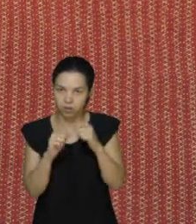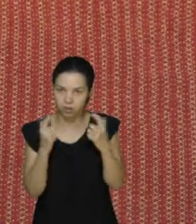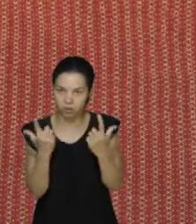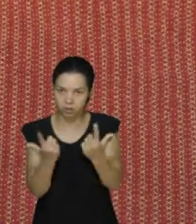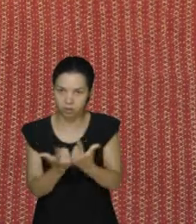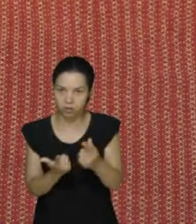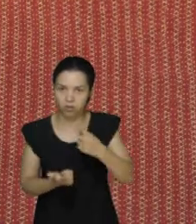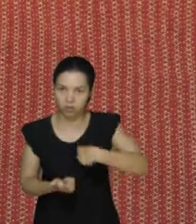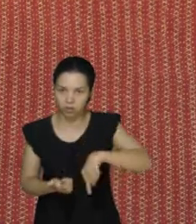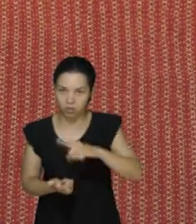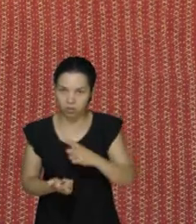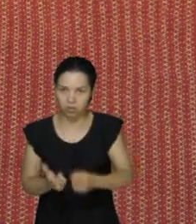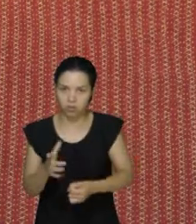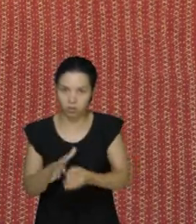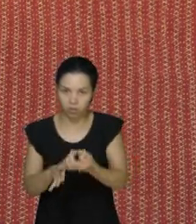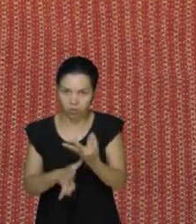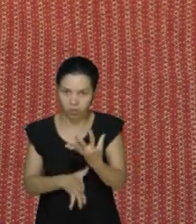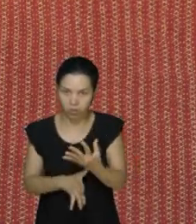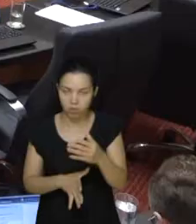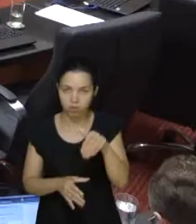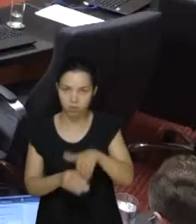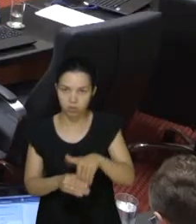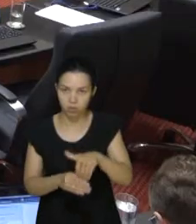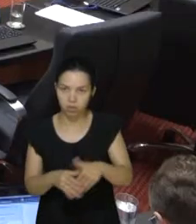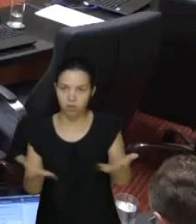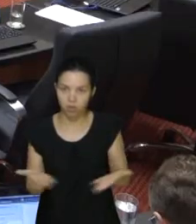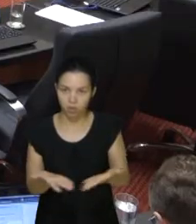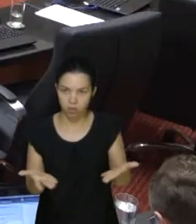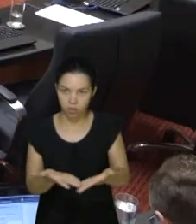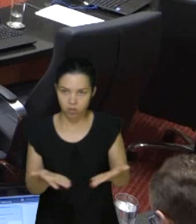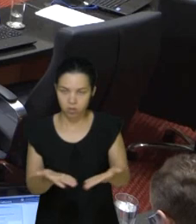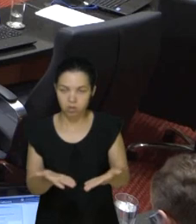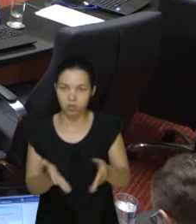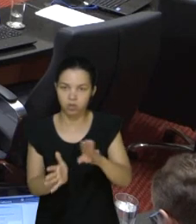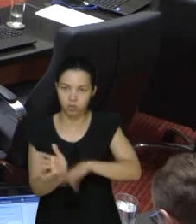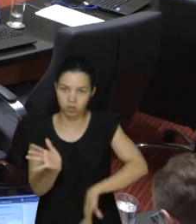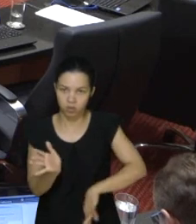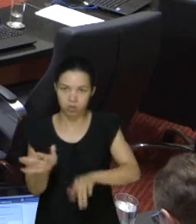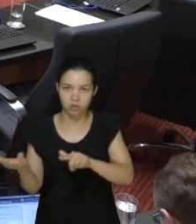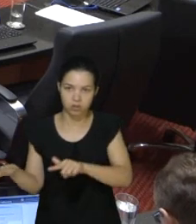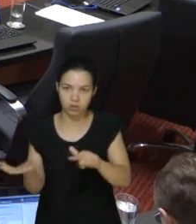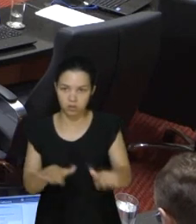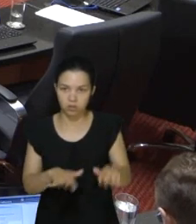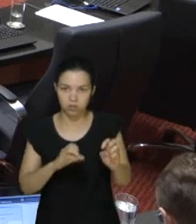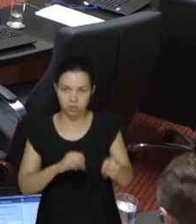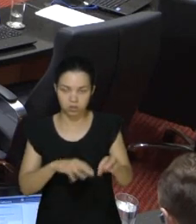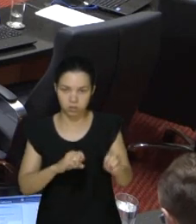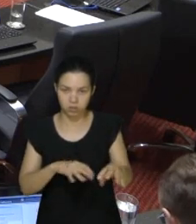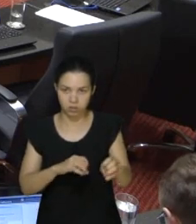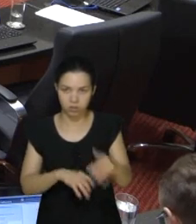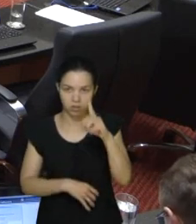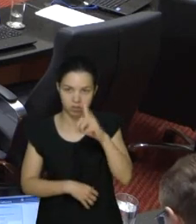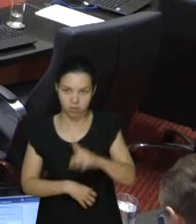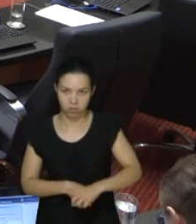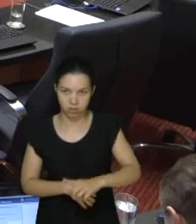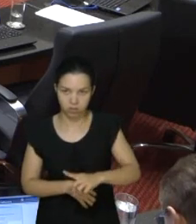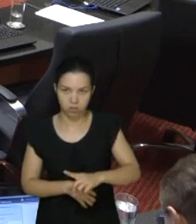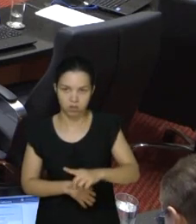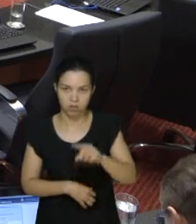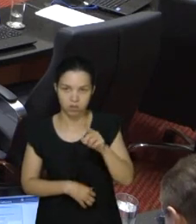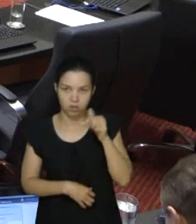inúmeros projetos, inclusive hoje derrubamos um veto sobre a semana para ensinar as crianças sobre os direitos das